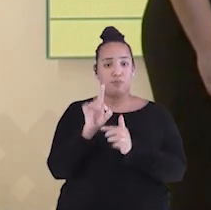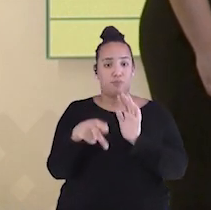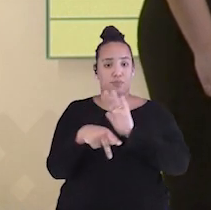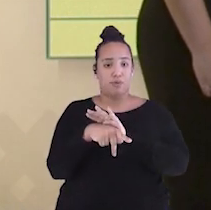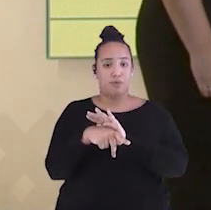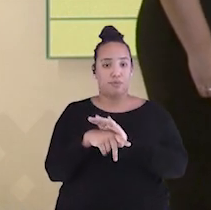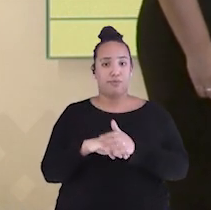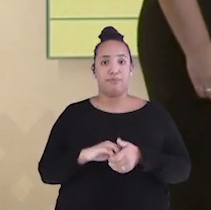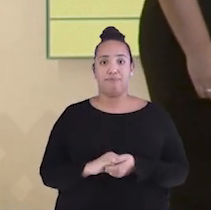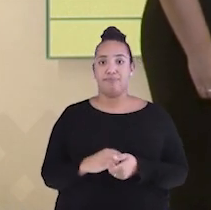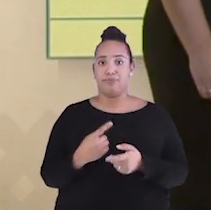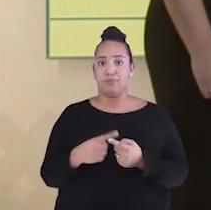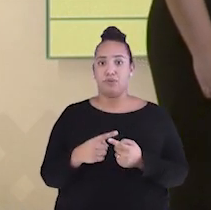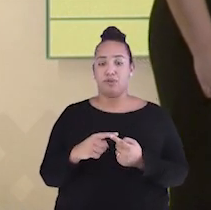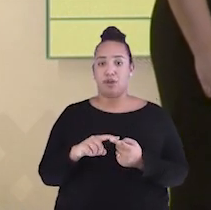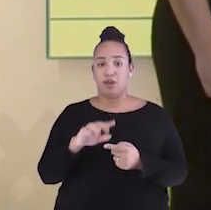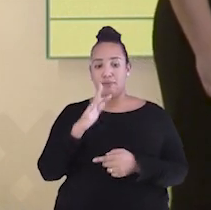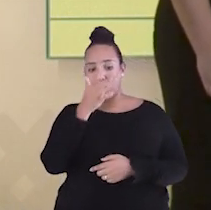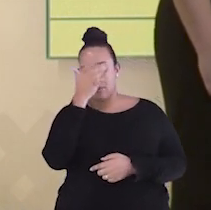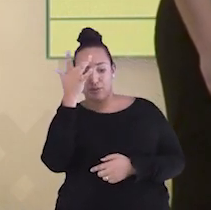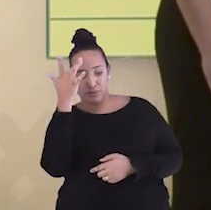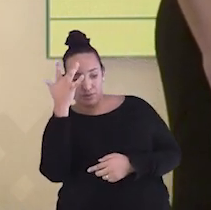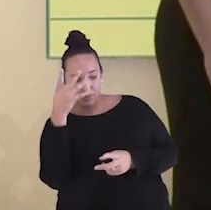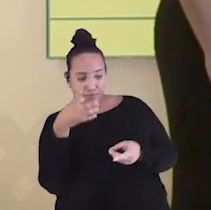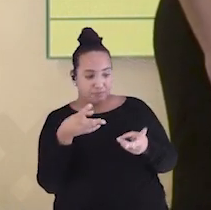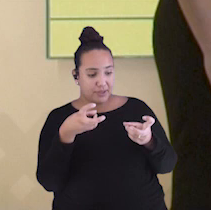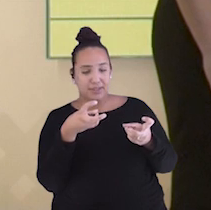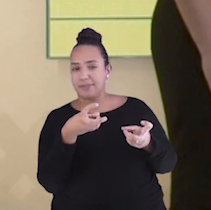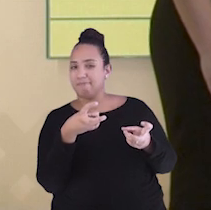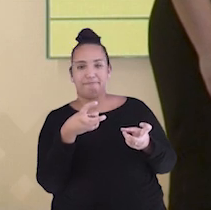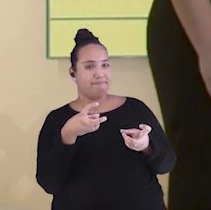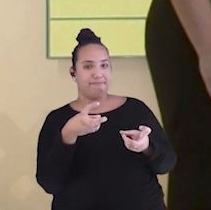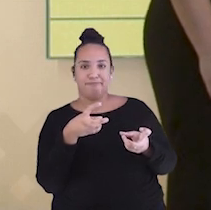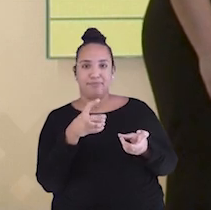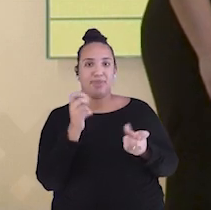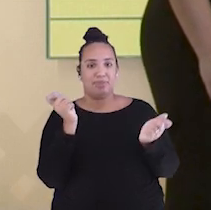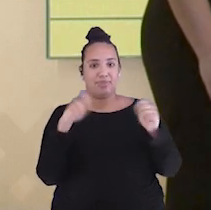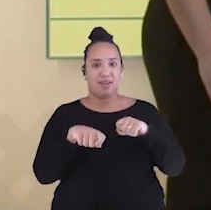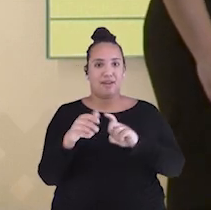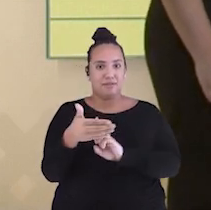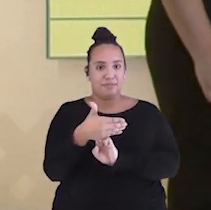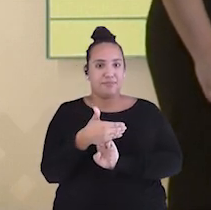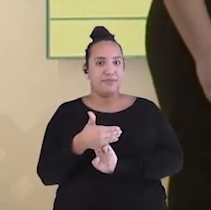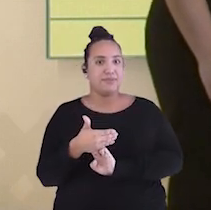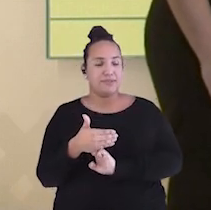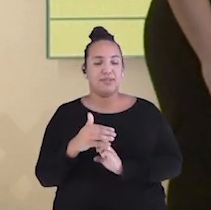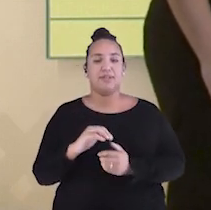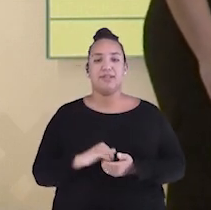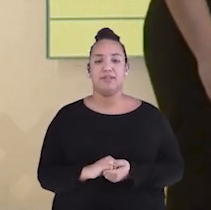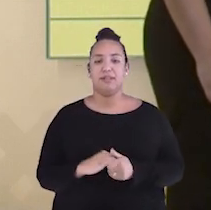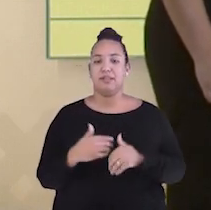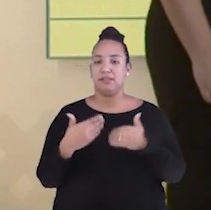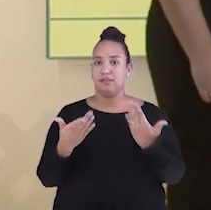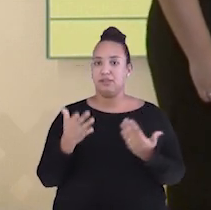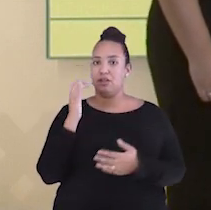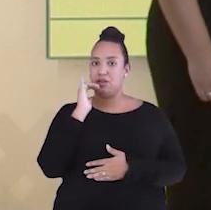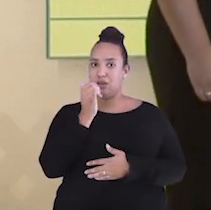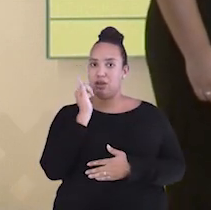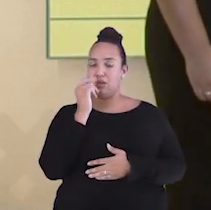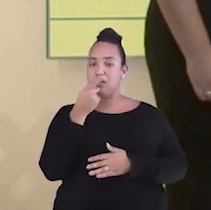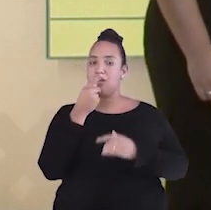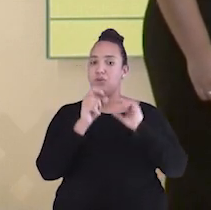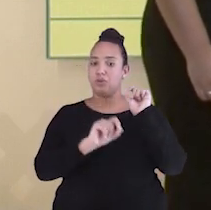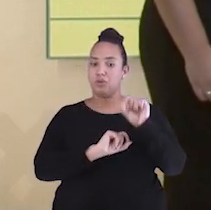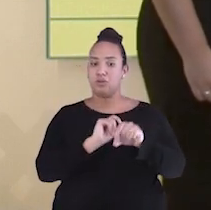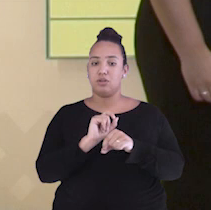crianças, para que elas não fossem tomadas pelos capatazes. E assim, segundo a lenda,